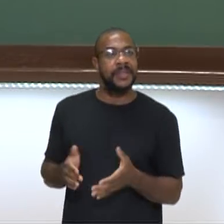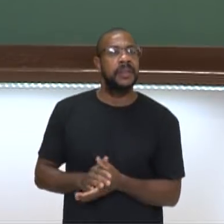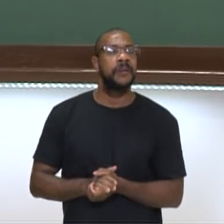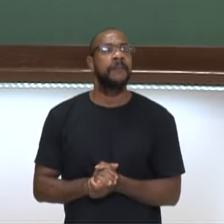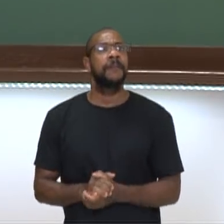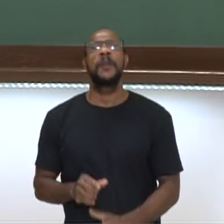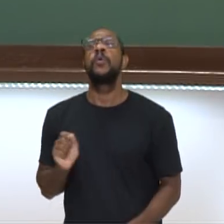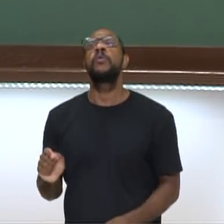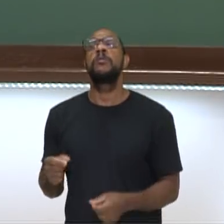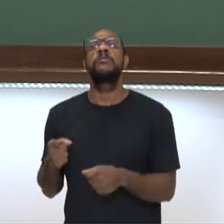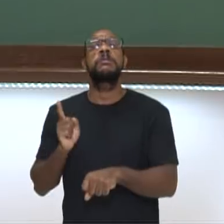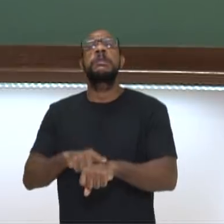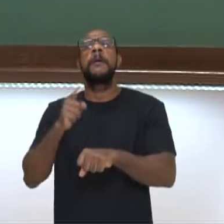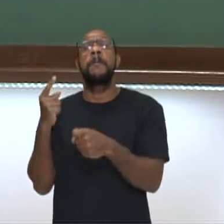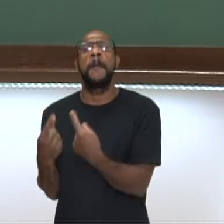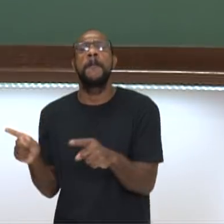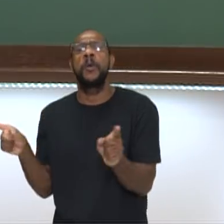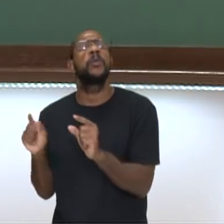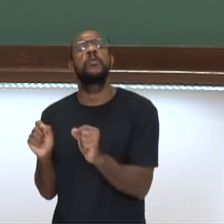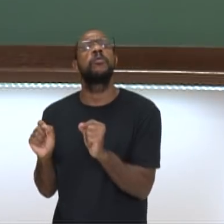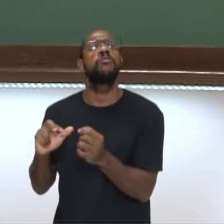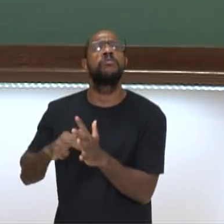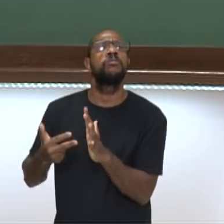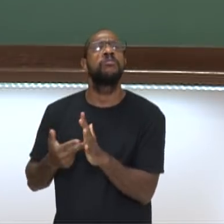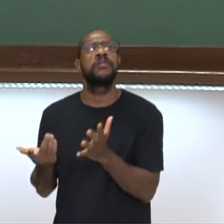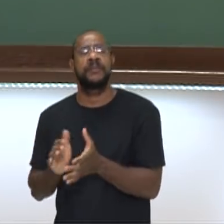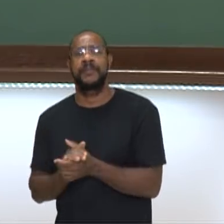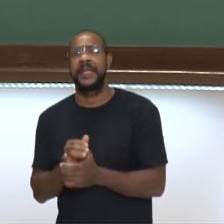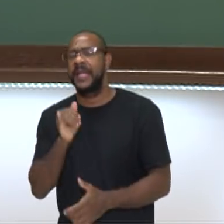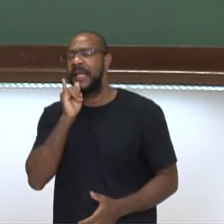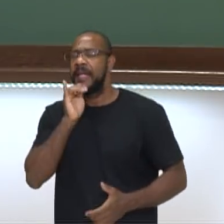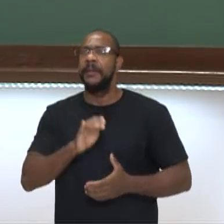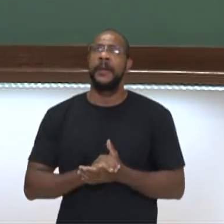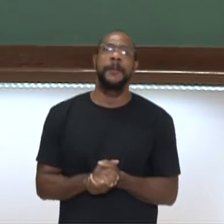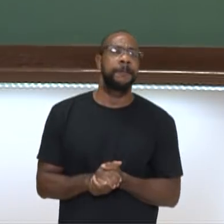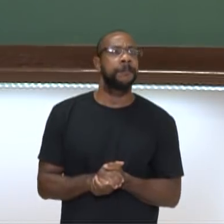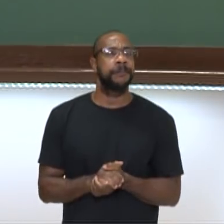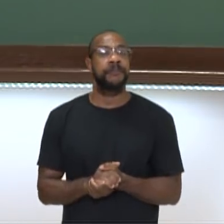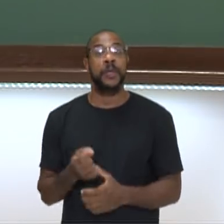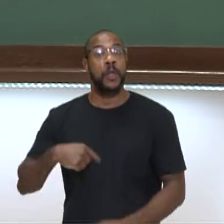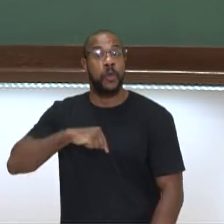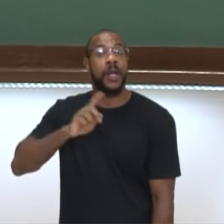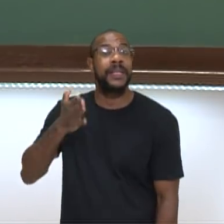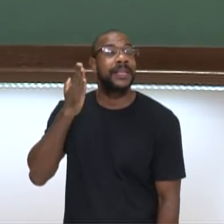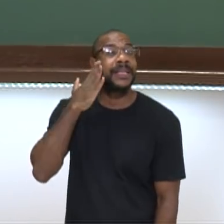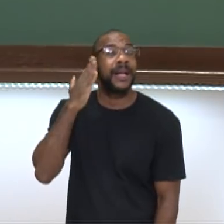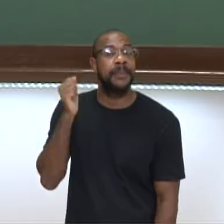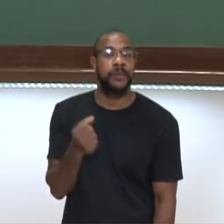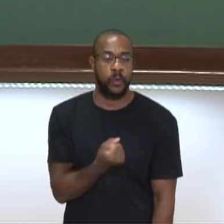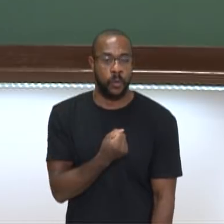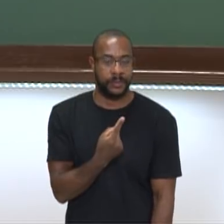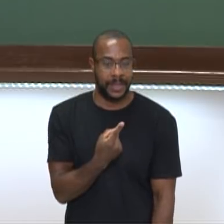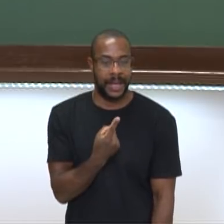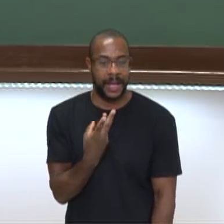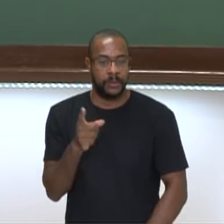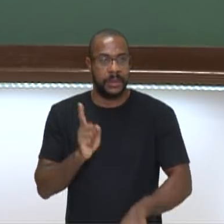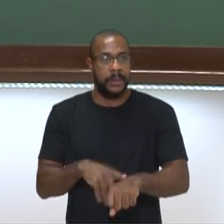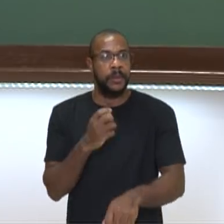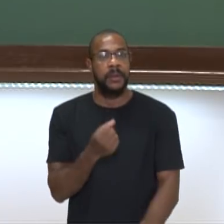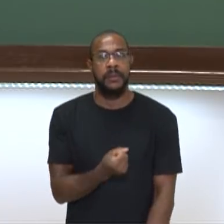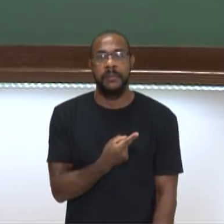que é o tempo da música? Normalmente, a gente, né, sabe contar o tempo